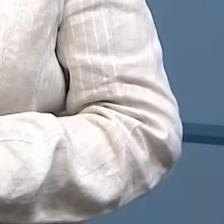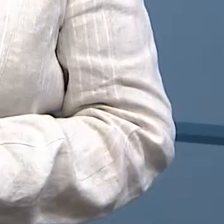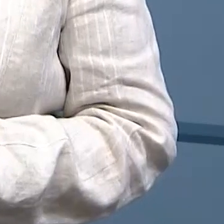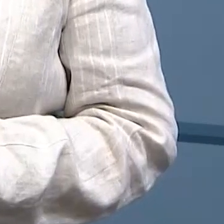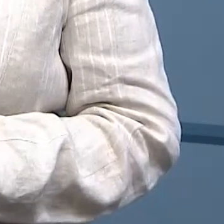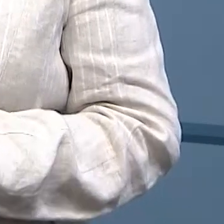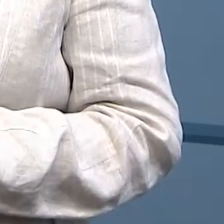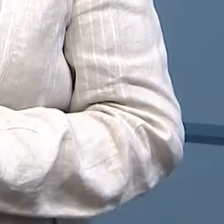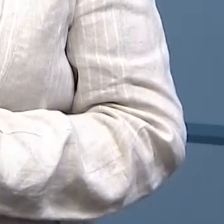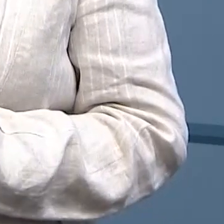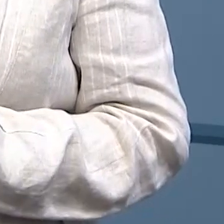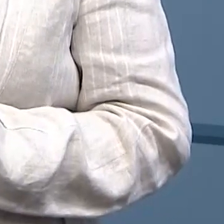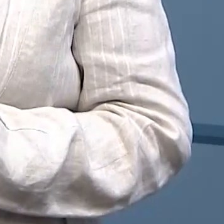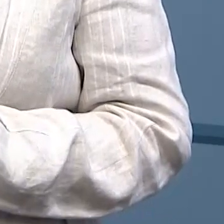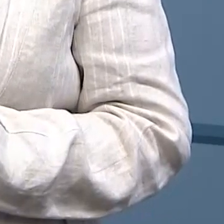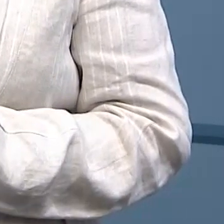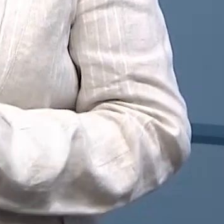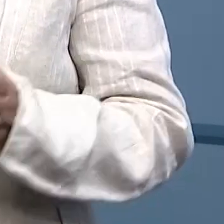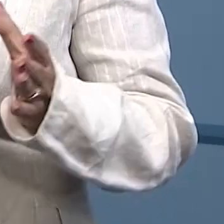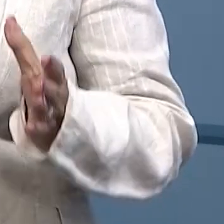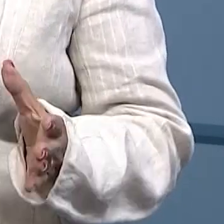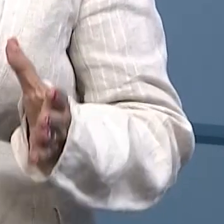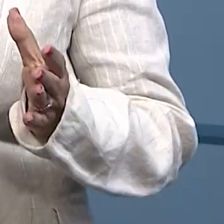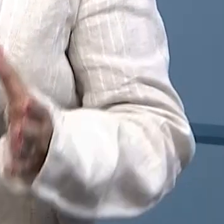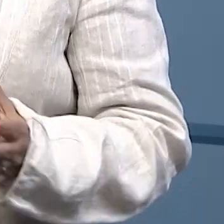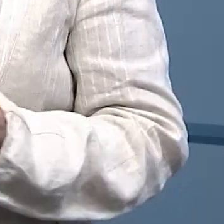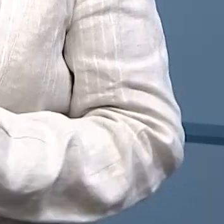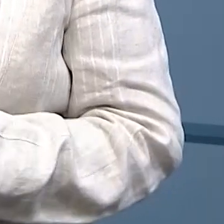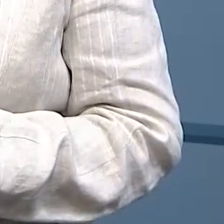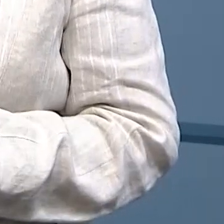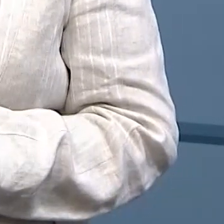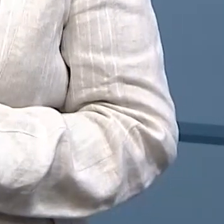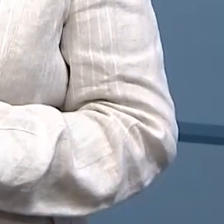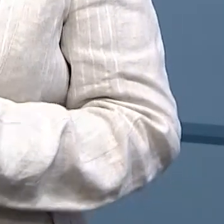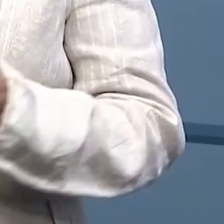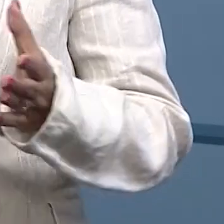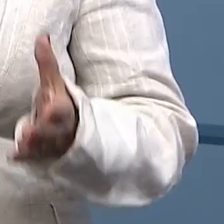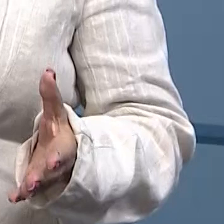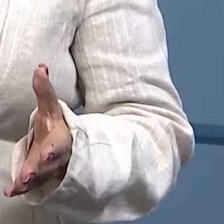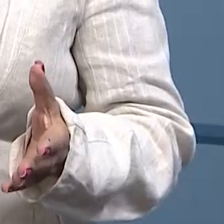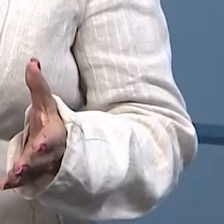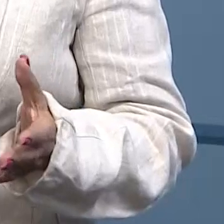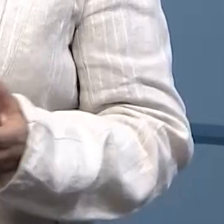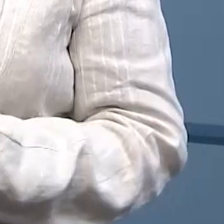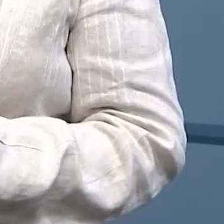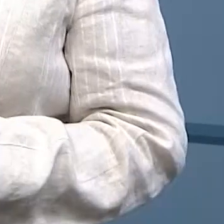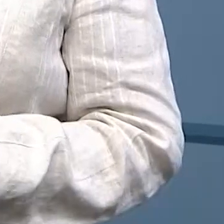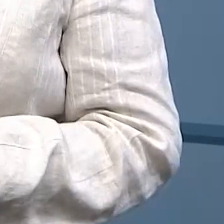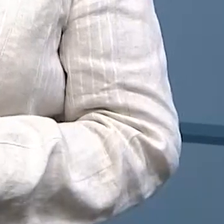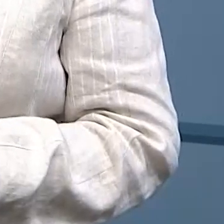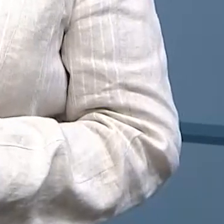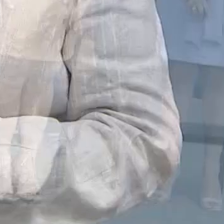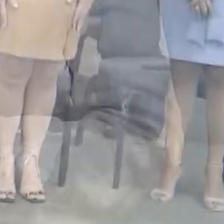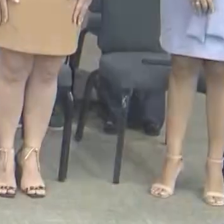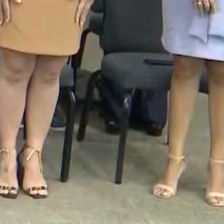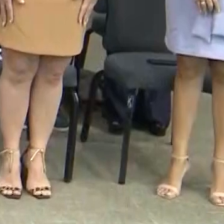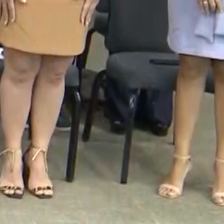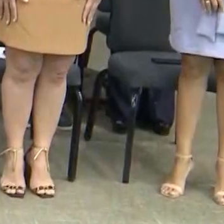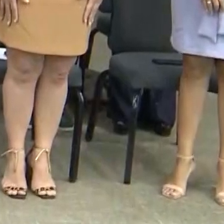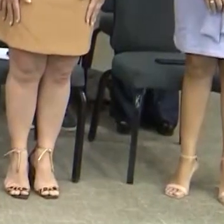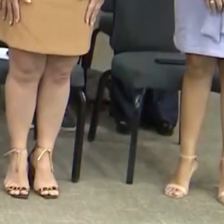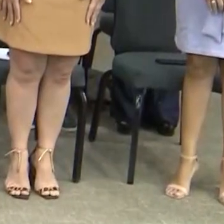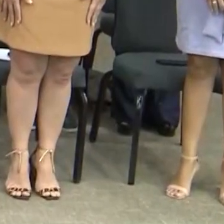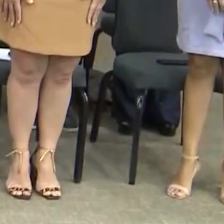seminário estadual de instância de mulheres de partidos políticos. O evento teve como foco